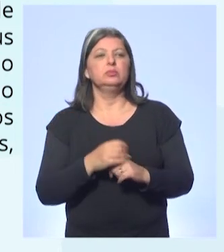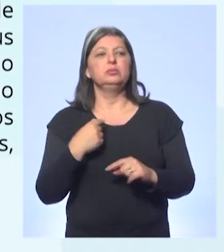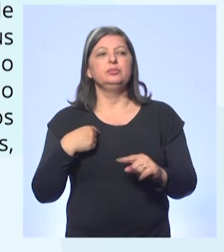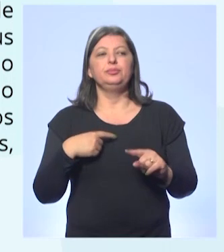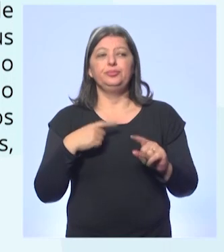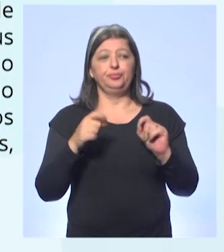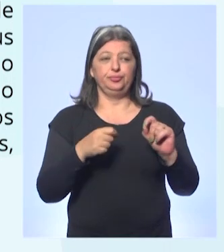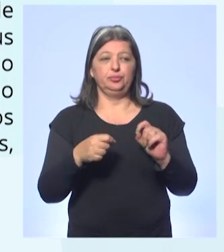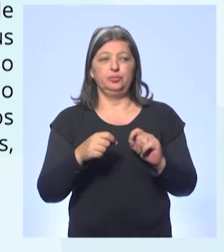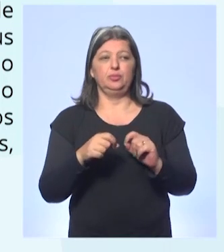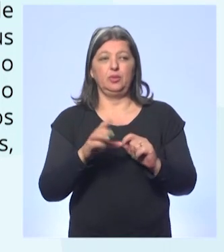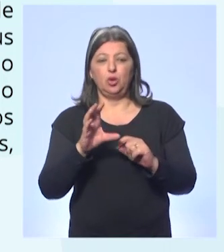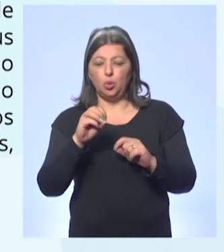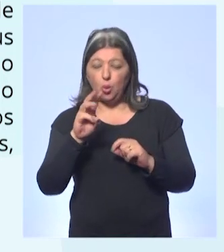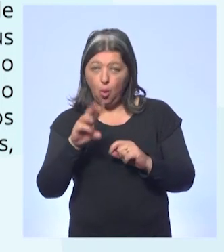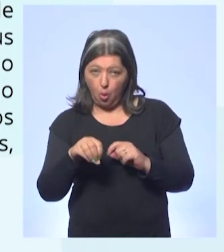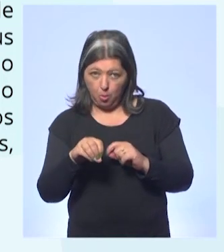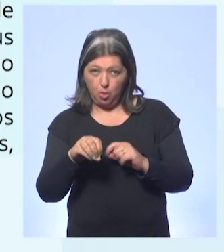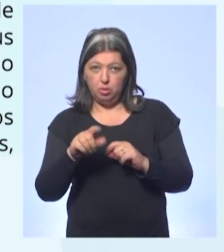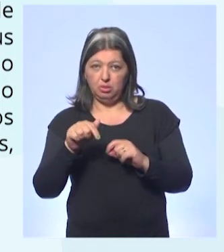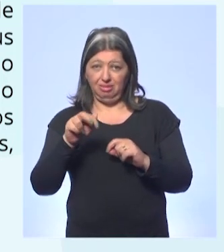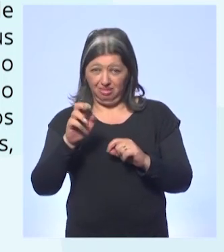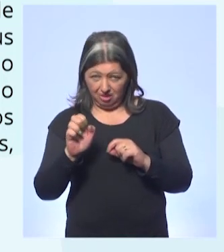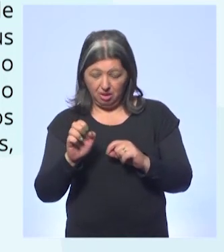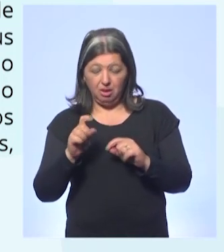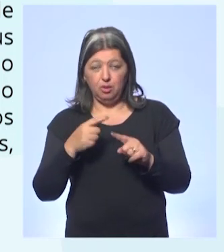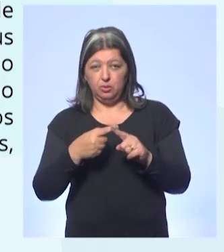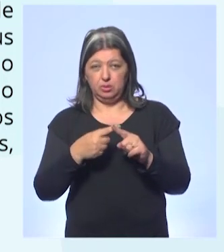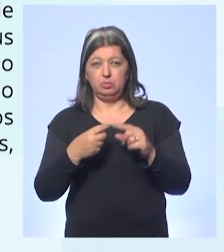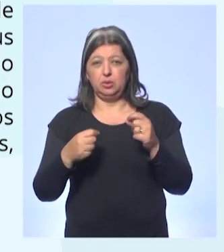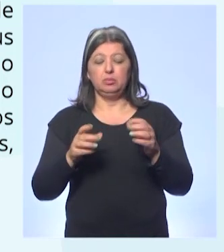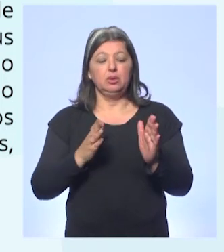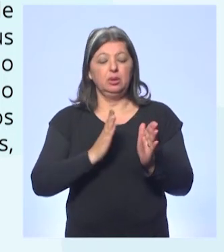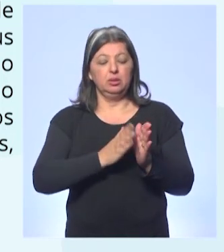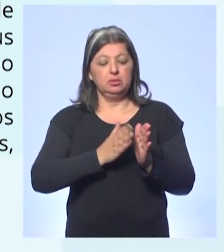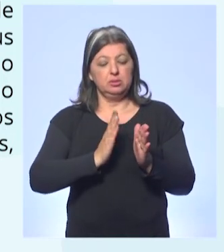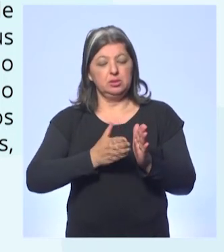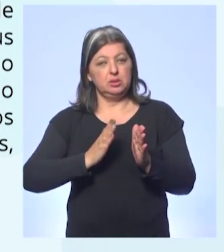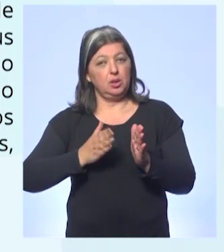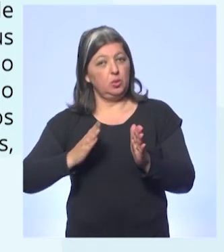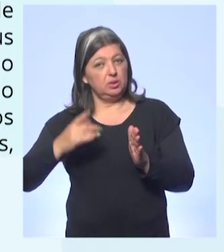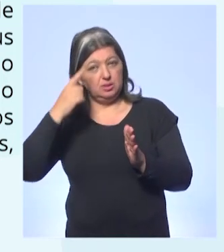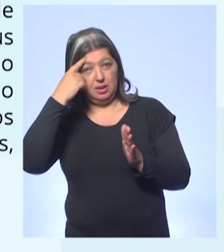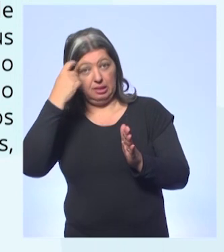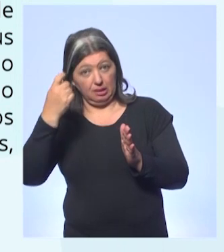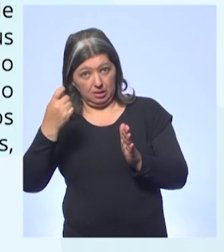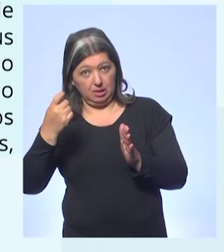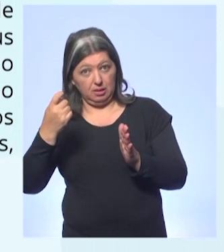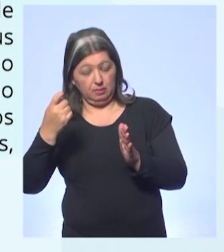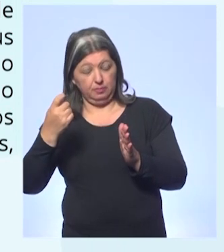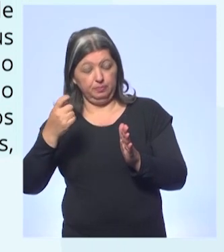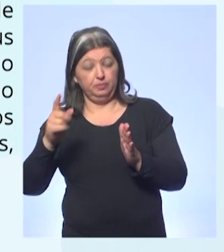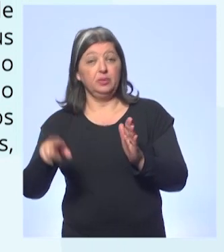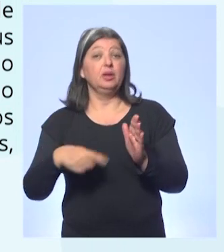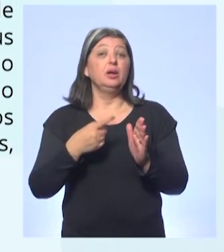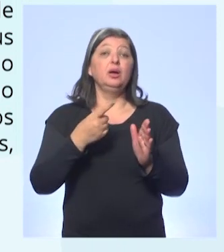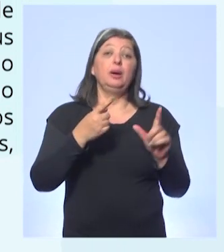esse como são elementos coesivos que vão dando sequência à ideia, e esses que estão em